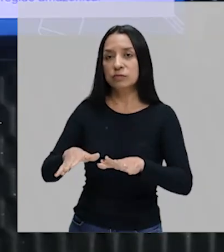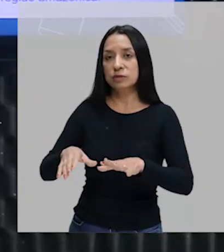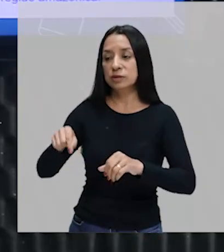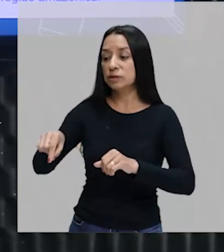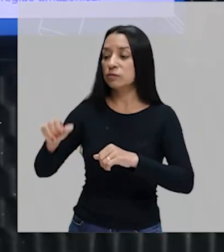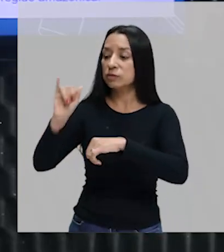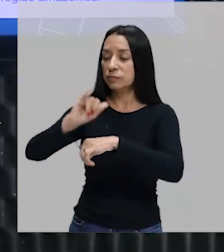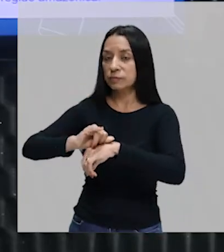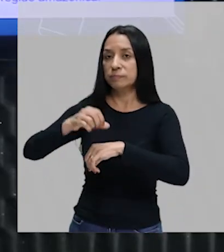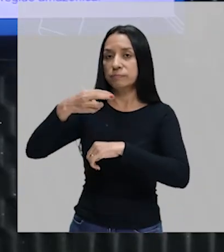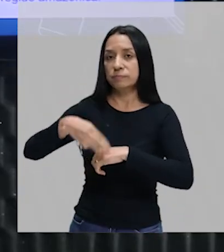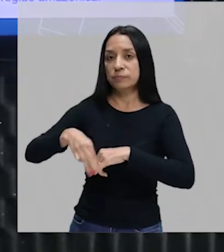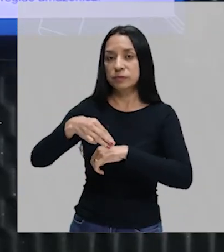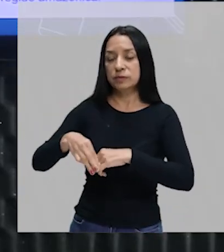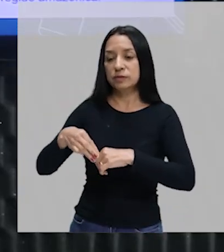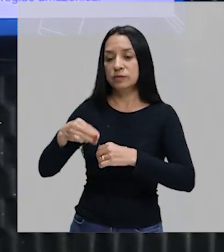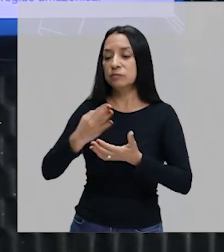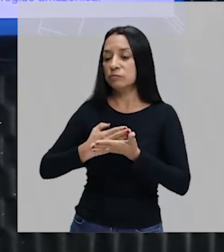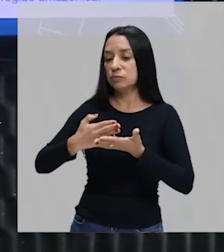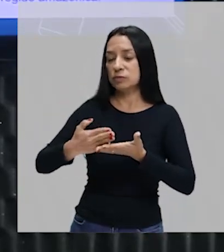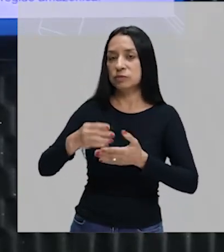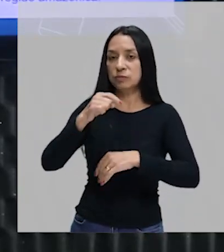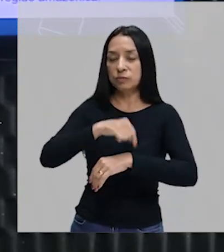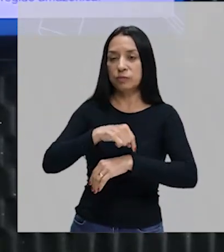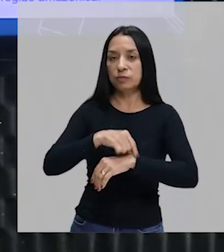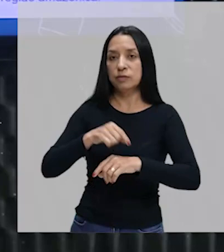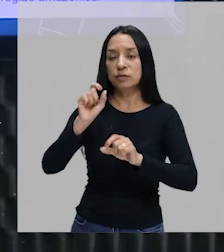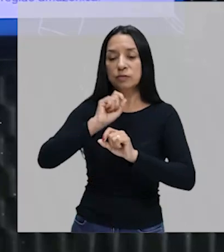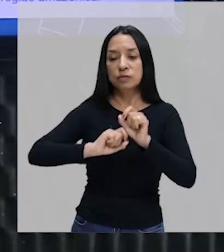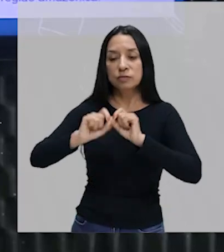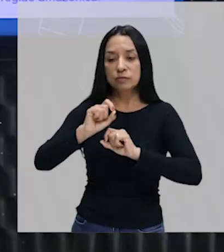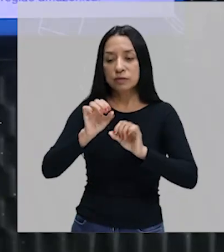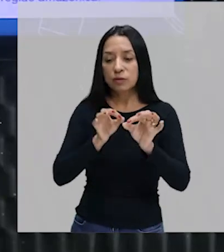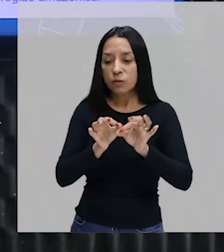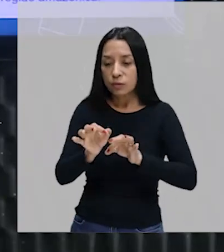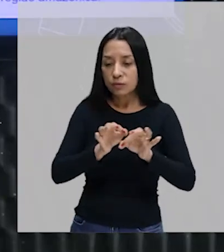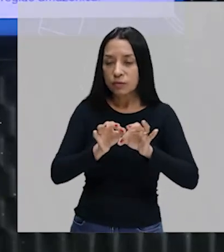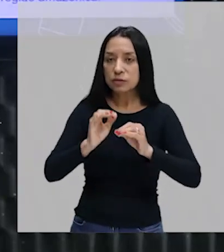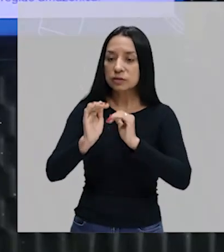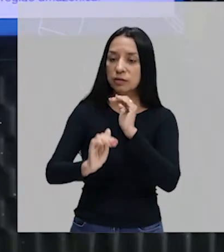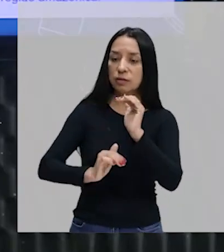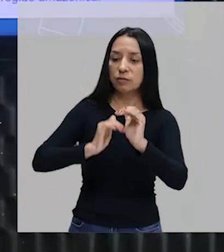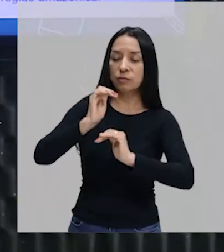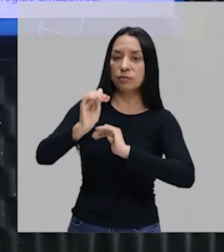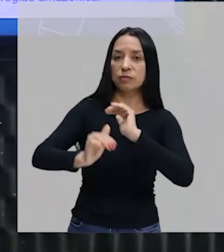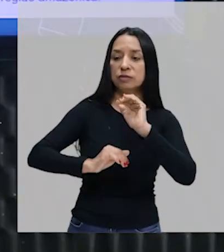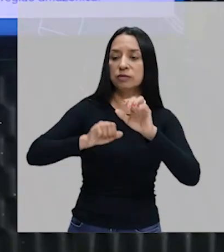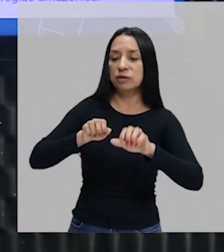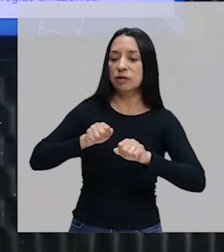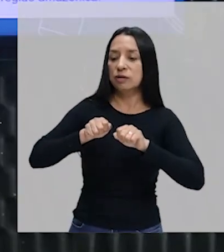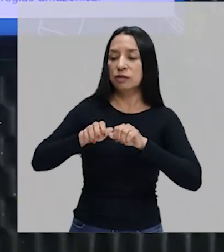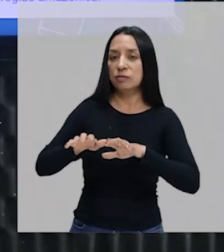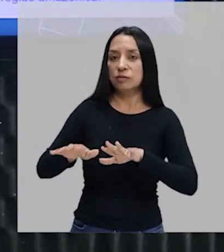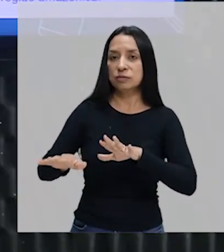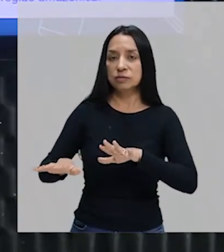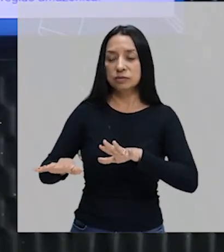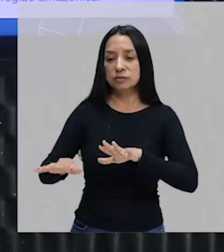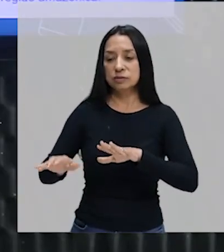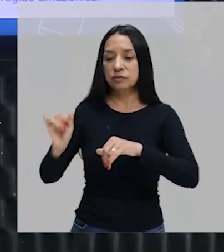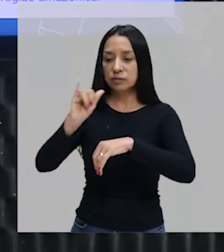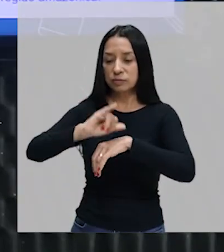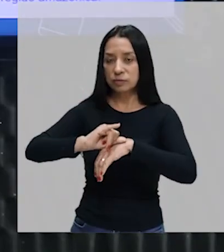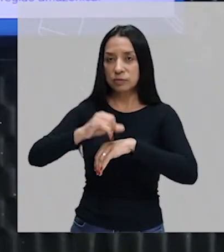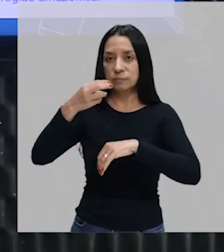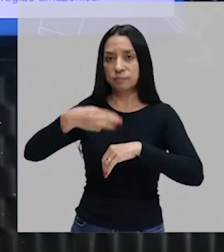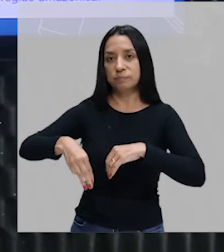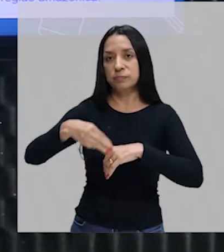Maranhão, a partir desse momento, quem vai organizar o processo da colonização da capitania do